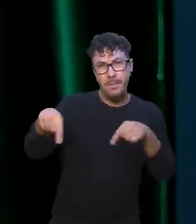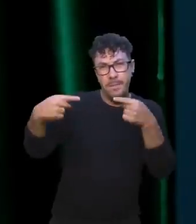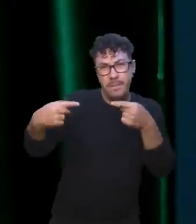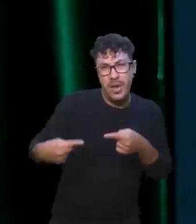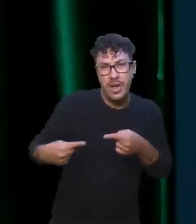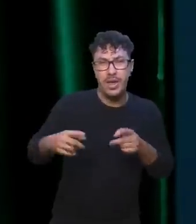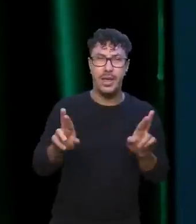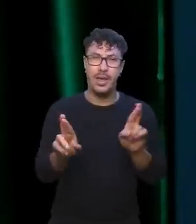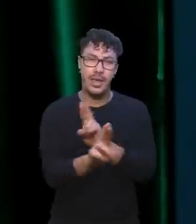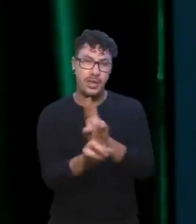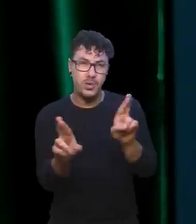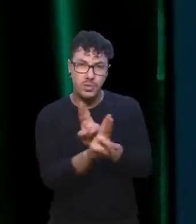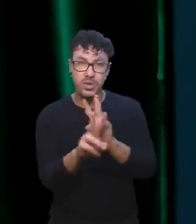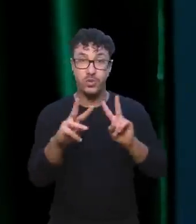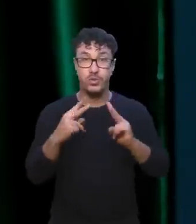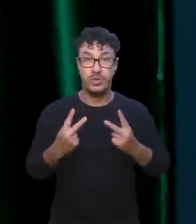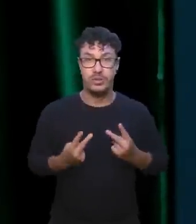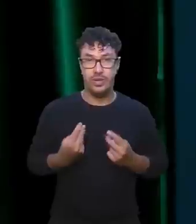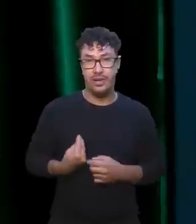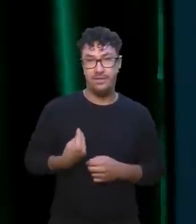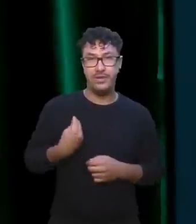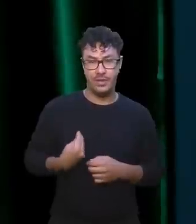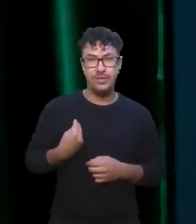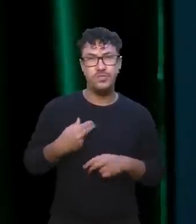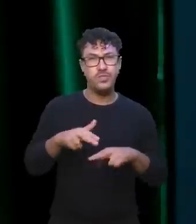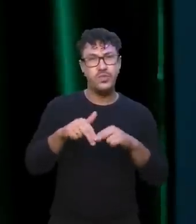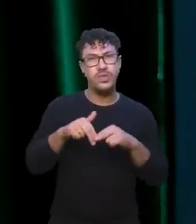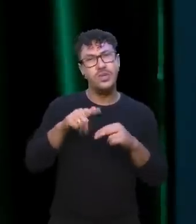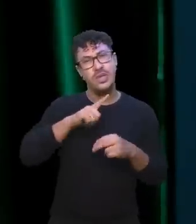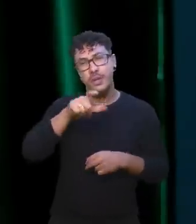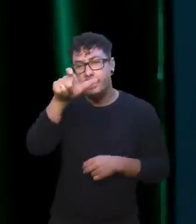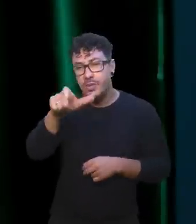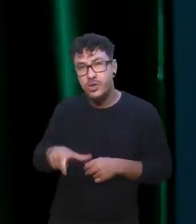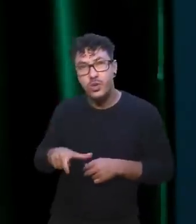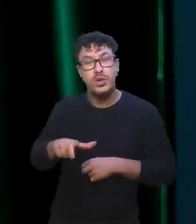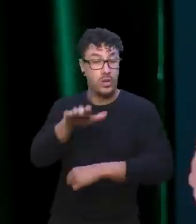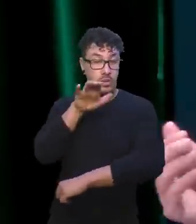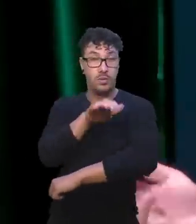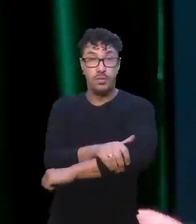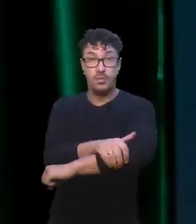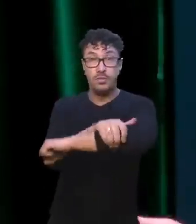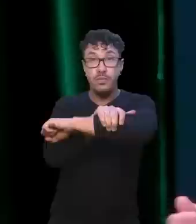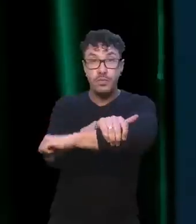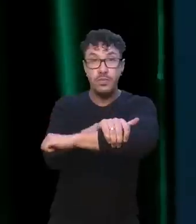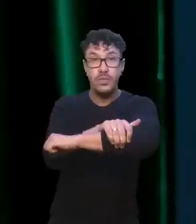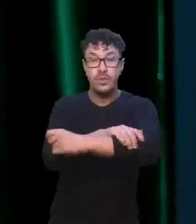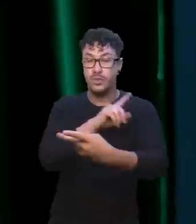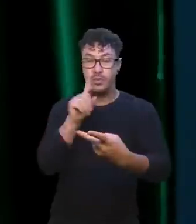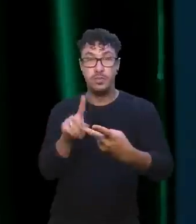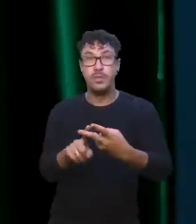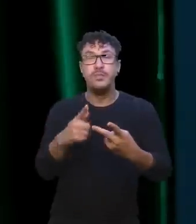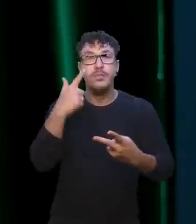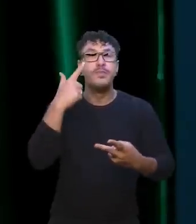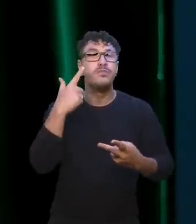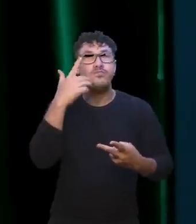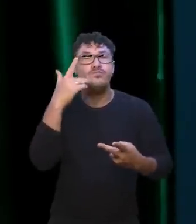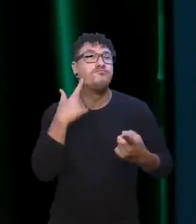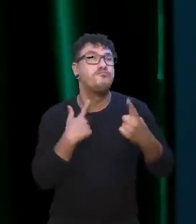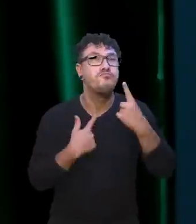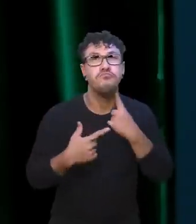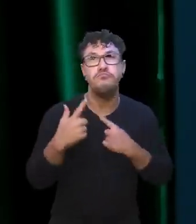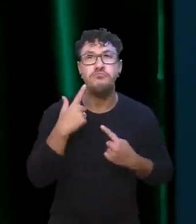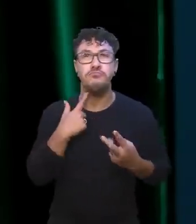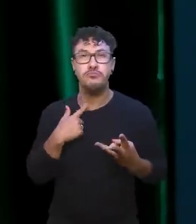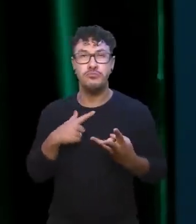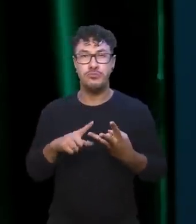nos relacionamentos humanos. Ele vai dizer pessoas materialistas, pessoas sensualistas, pessoas